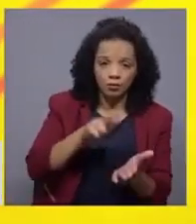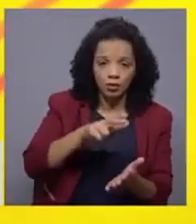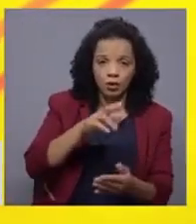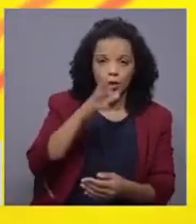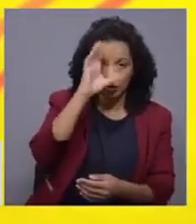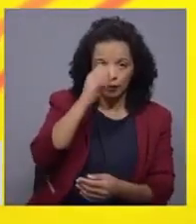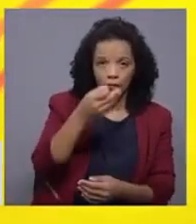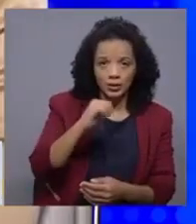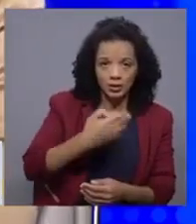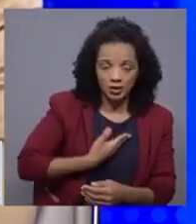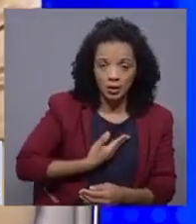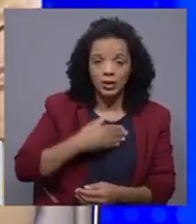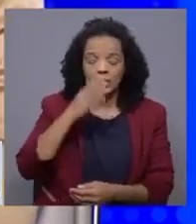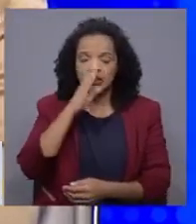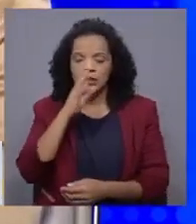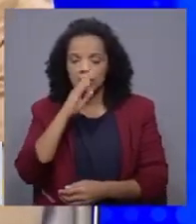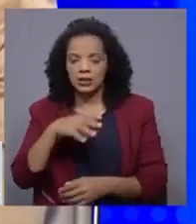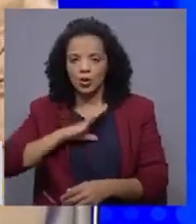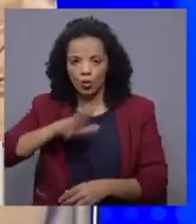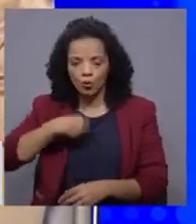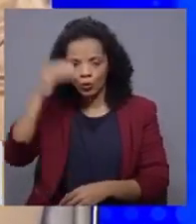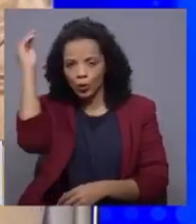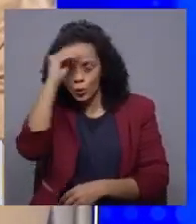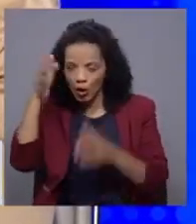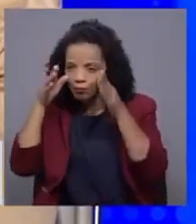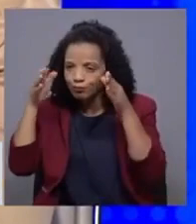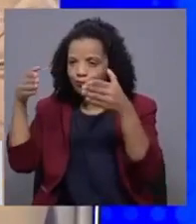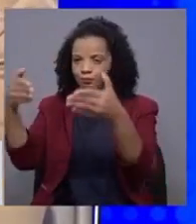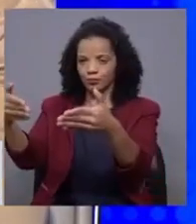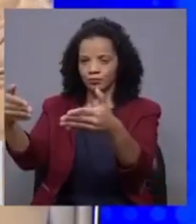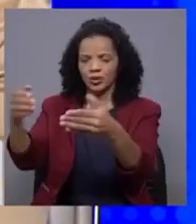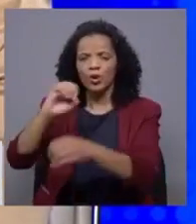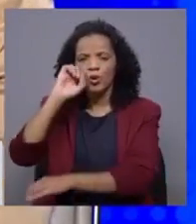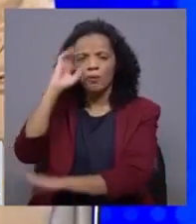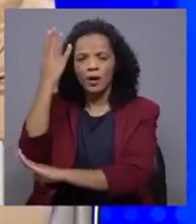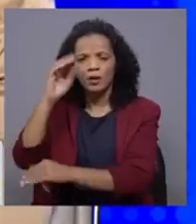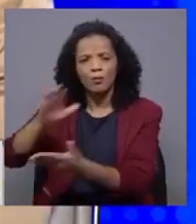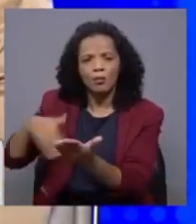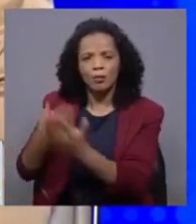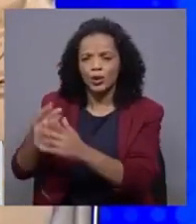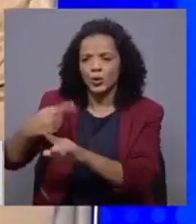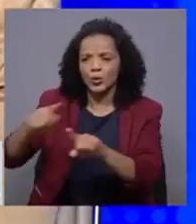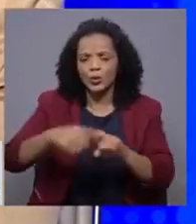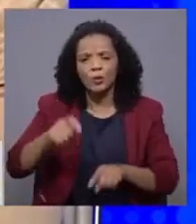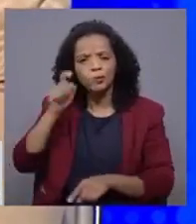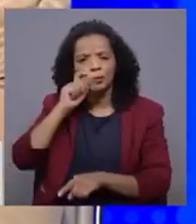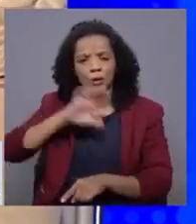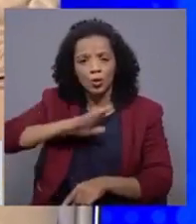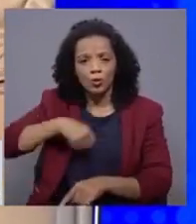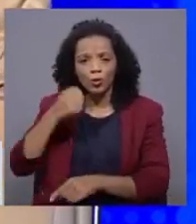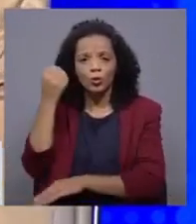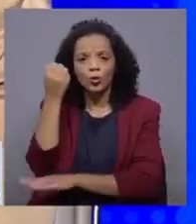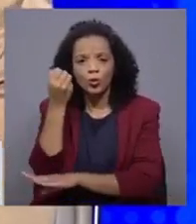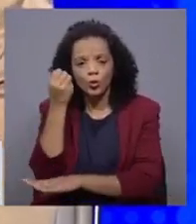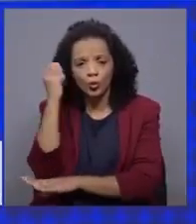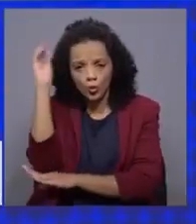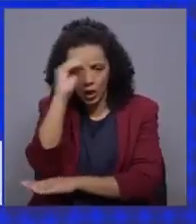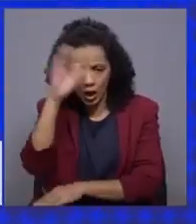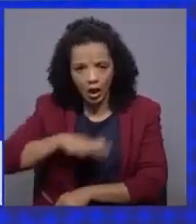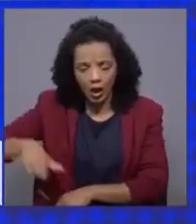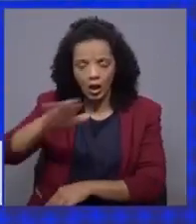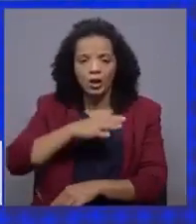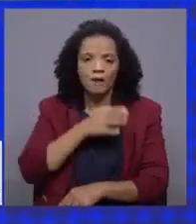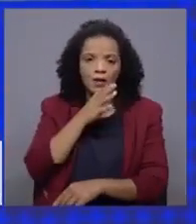existe esta visão redutora do mundo rural, e o PAN tem apresentado inúmeras propostas para defender o mundo rural, aliás, não só para a ferrovia,